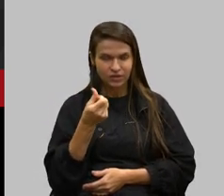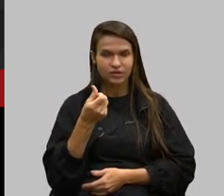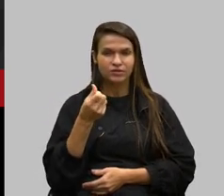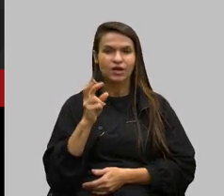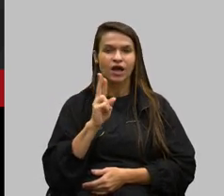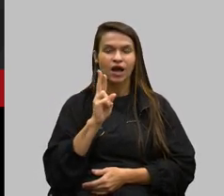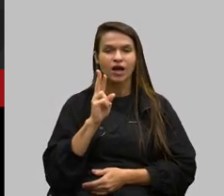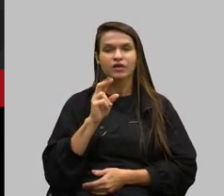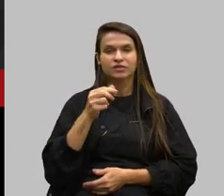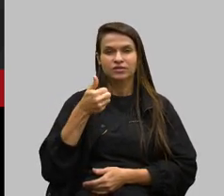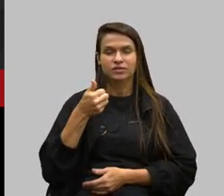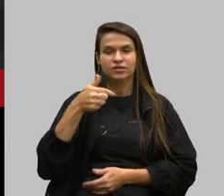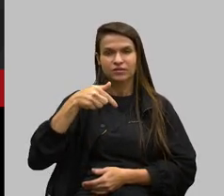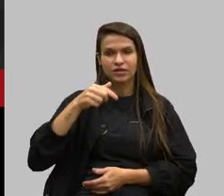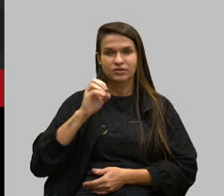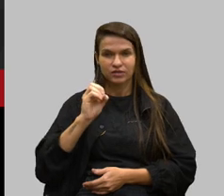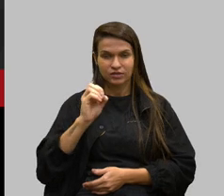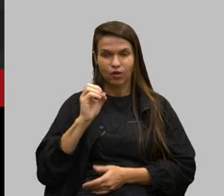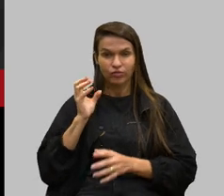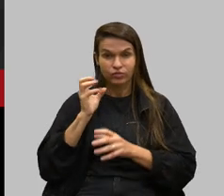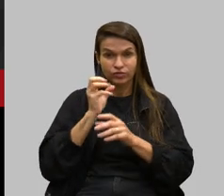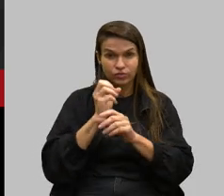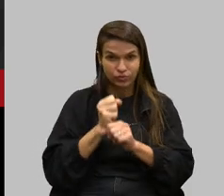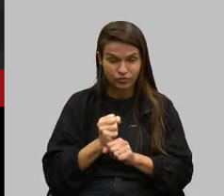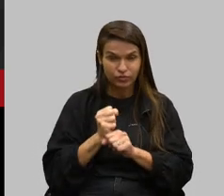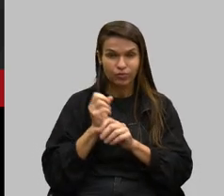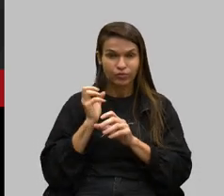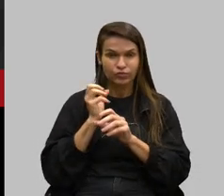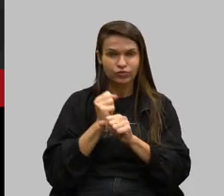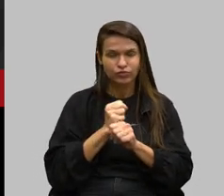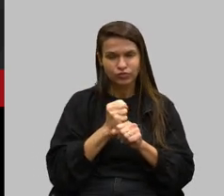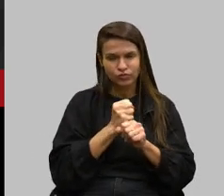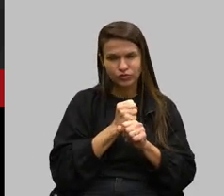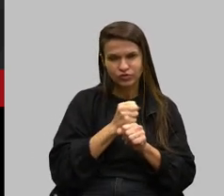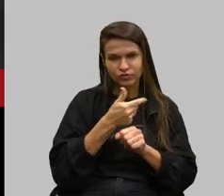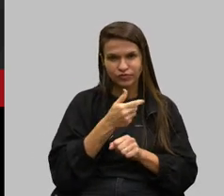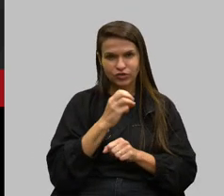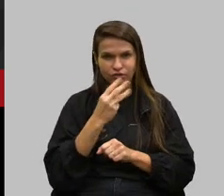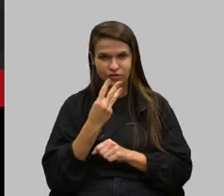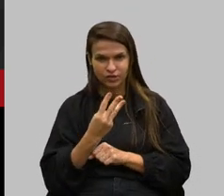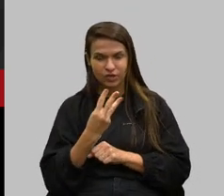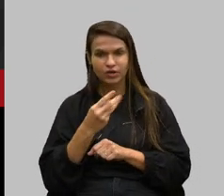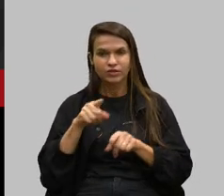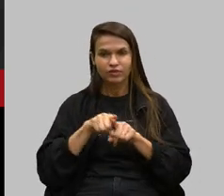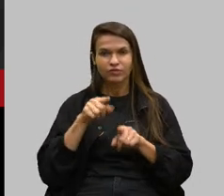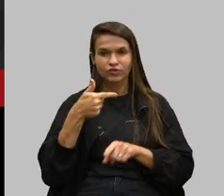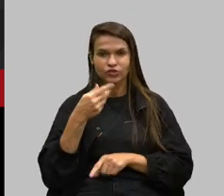2617 totalizando somados os anos de 23 e 24